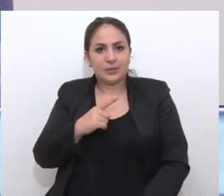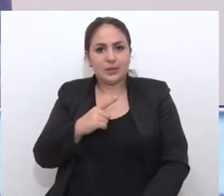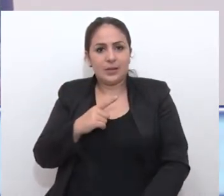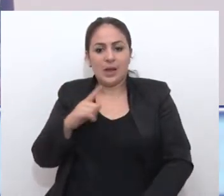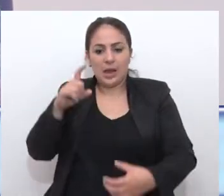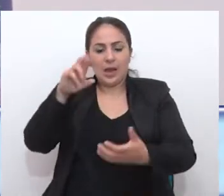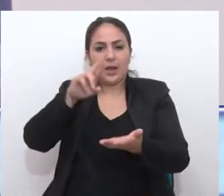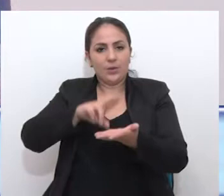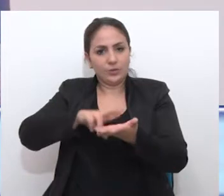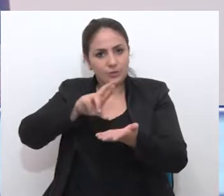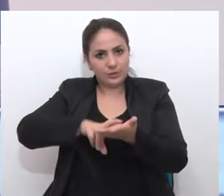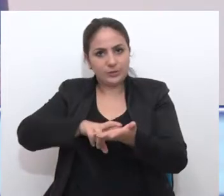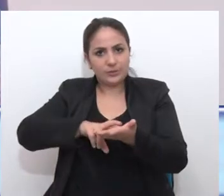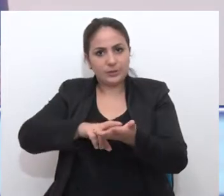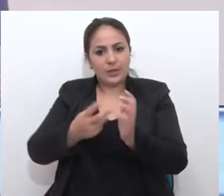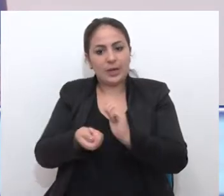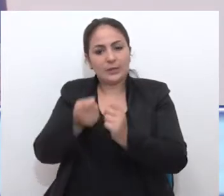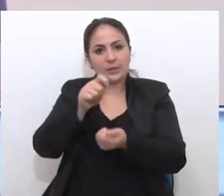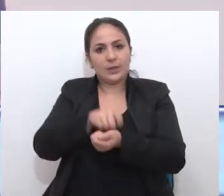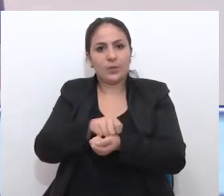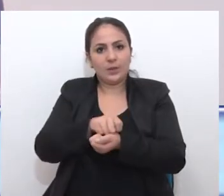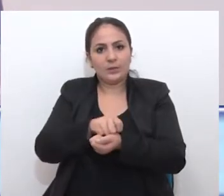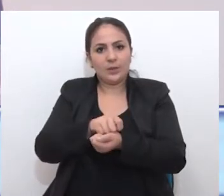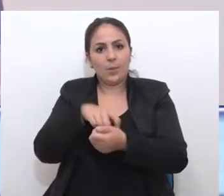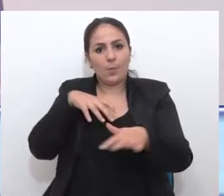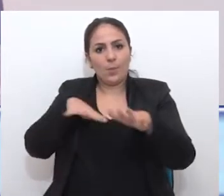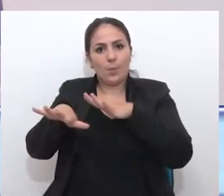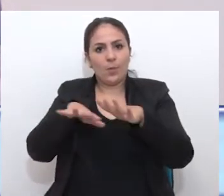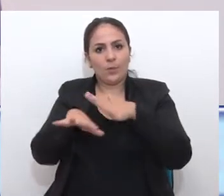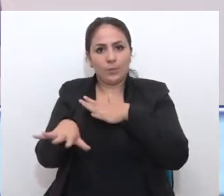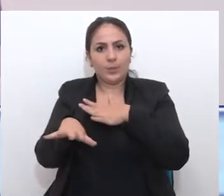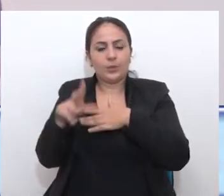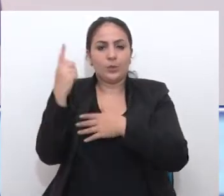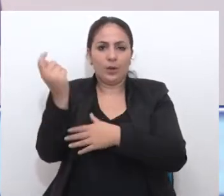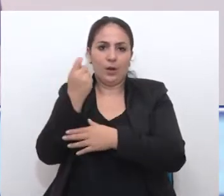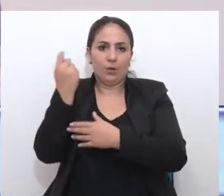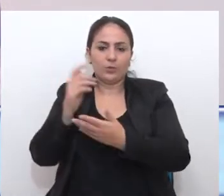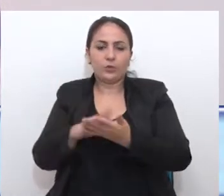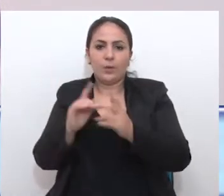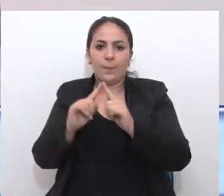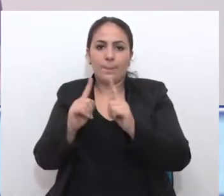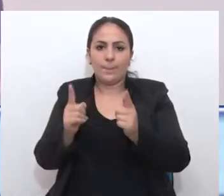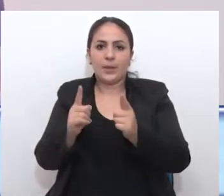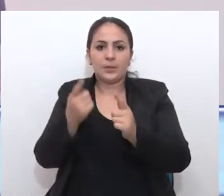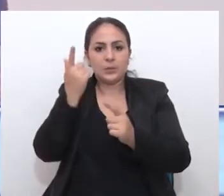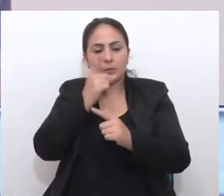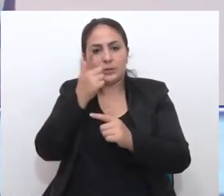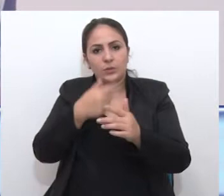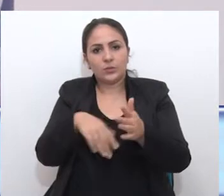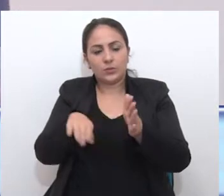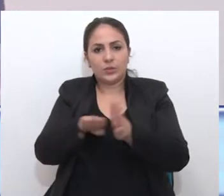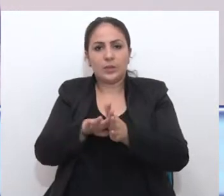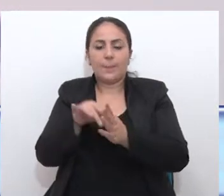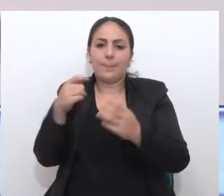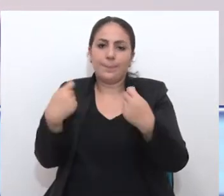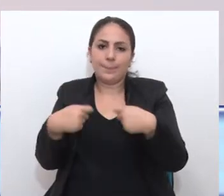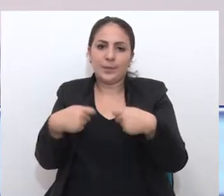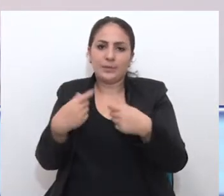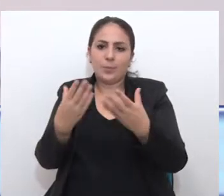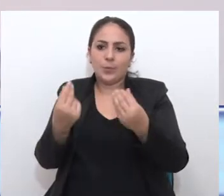filiação ali registrada e adequada ao movimento tradicionalista gaúcho. Mas para que isso